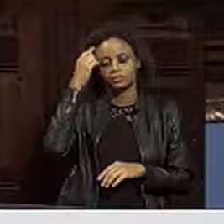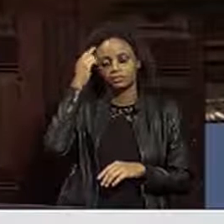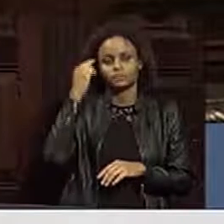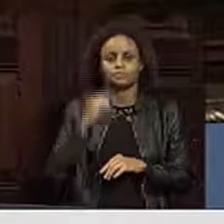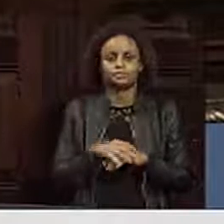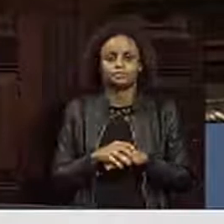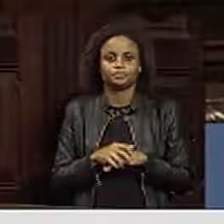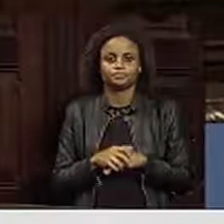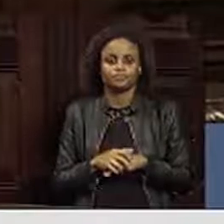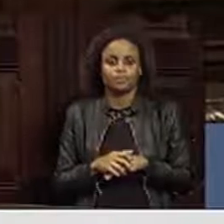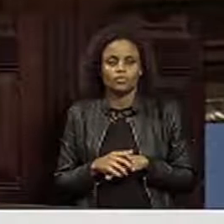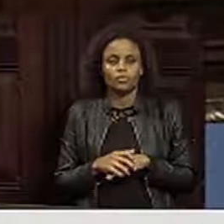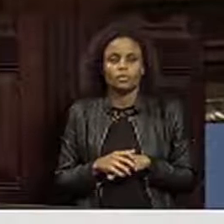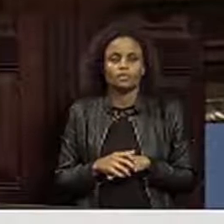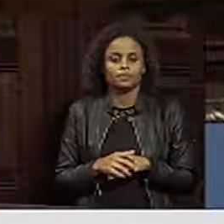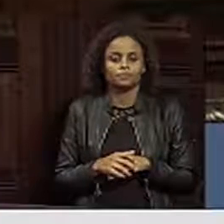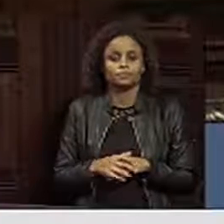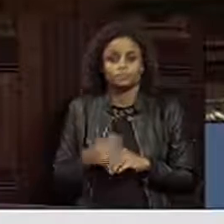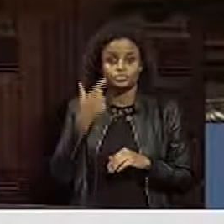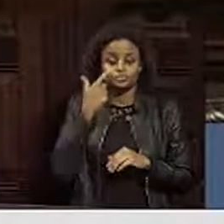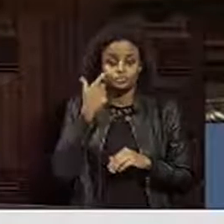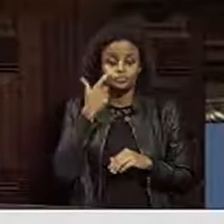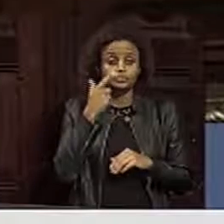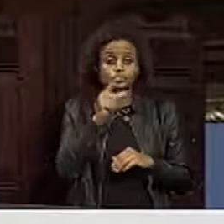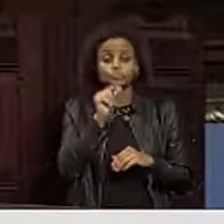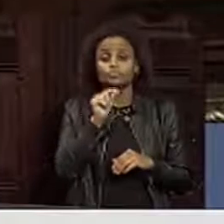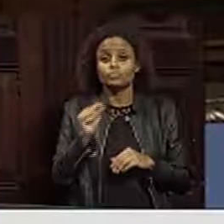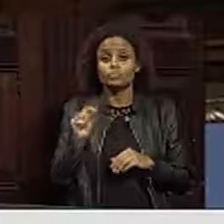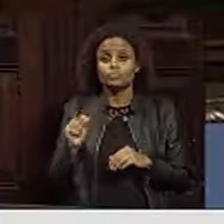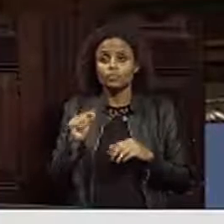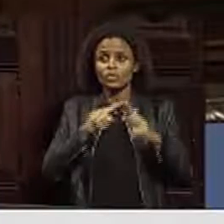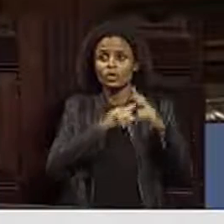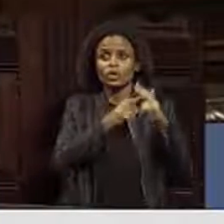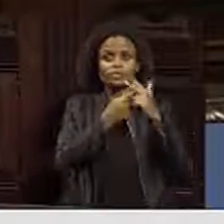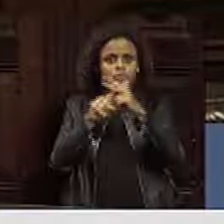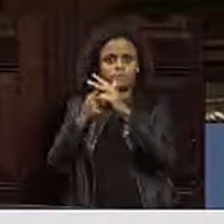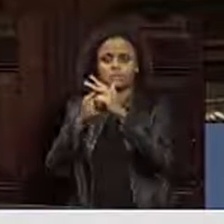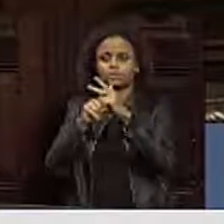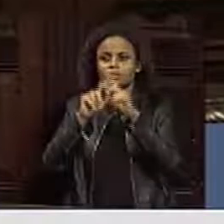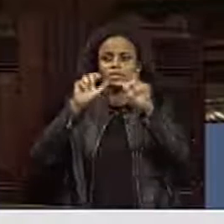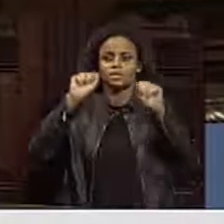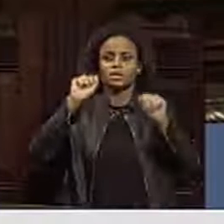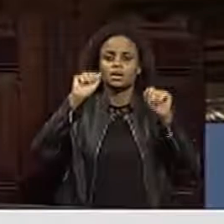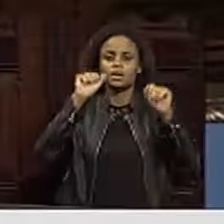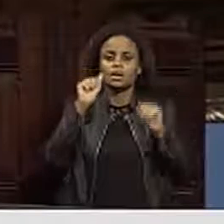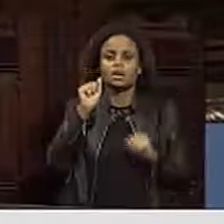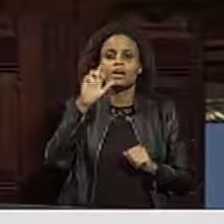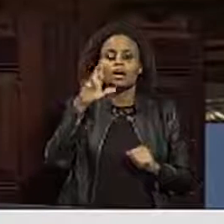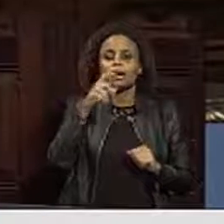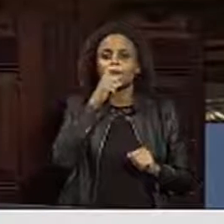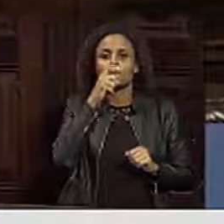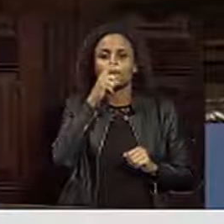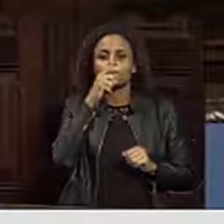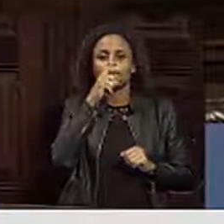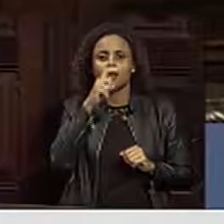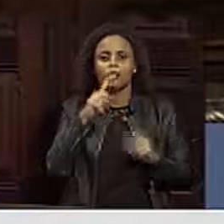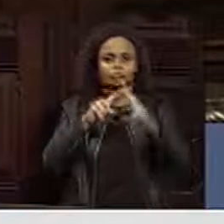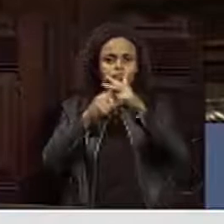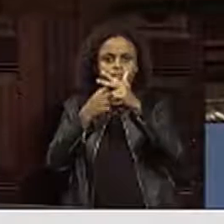Vimos a falta de pagamento e manutenção do ar-condicionado, como se nós vivêssemos aqui num país